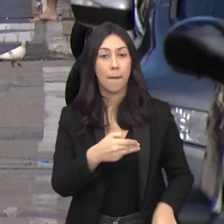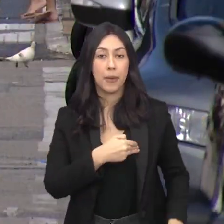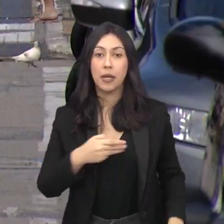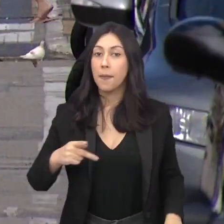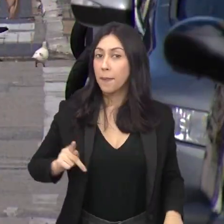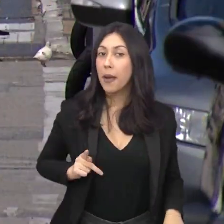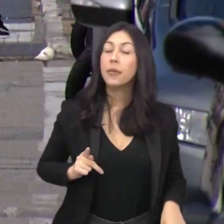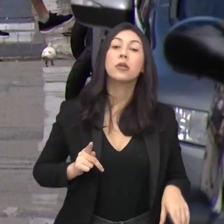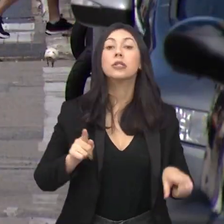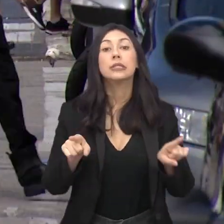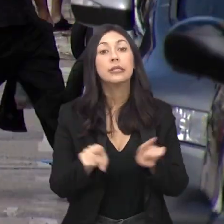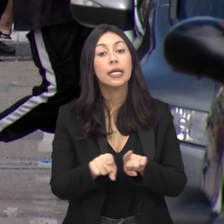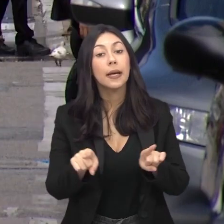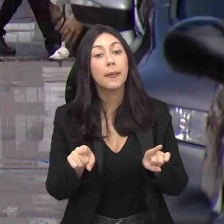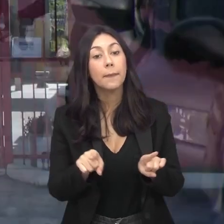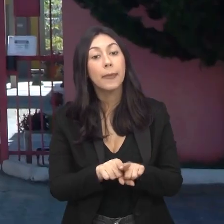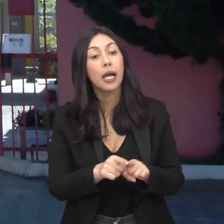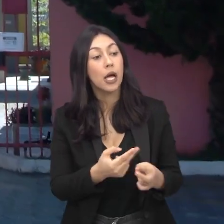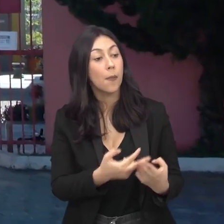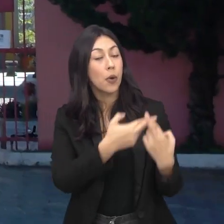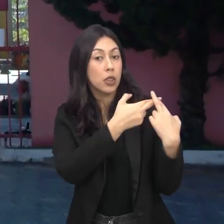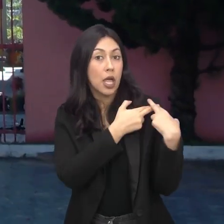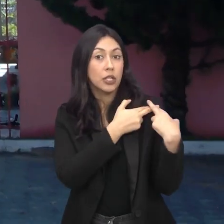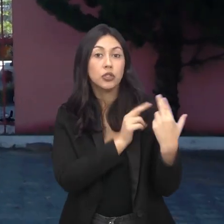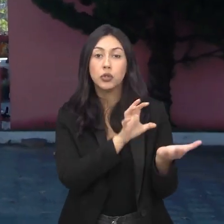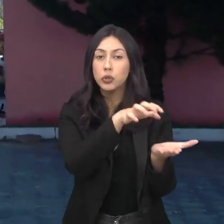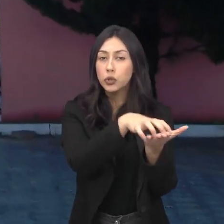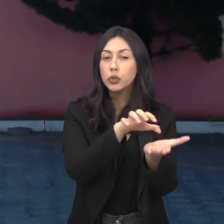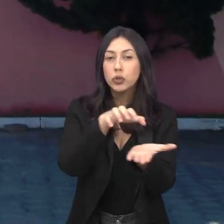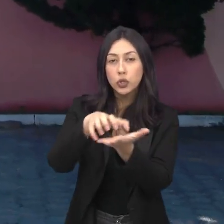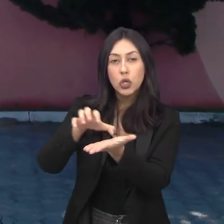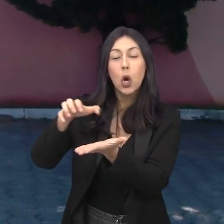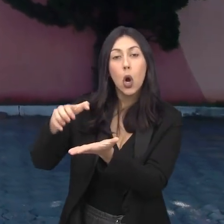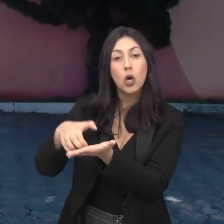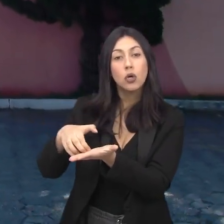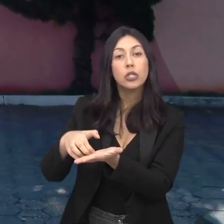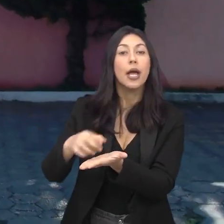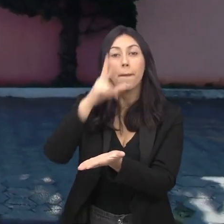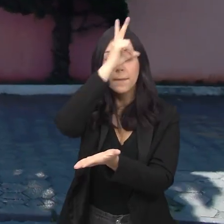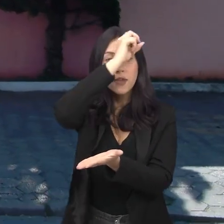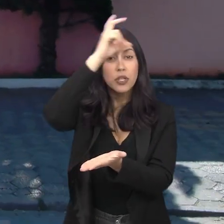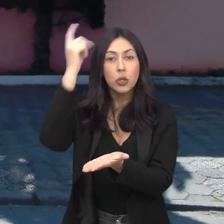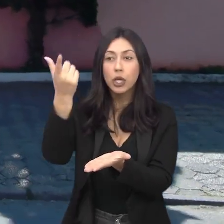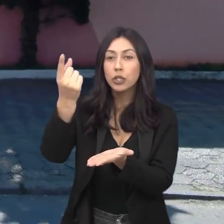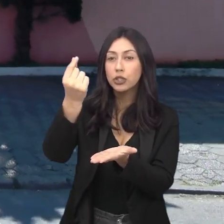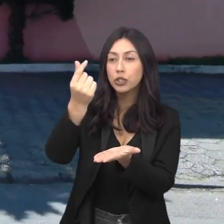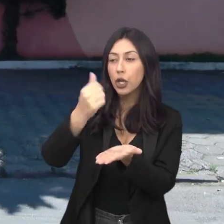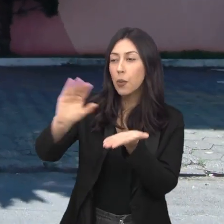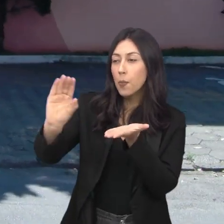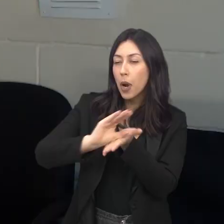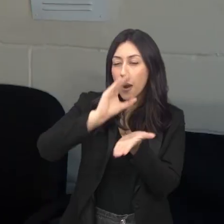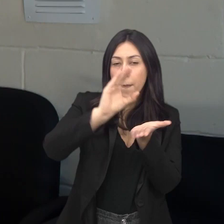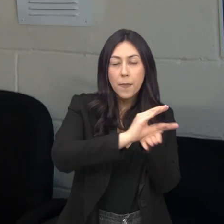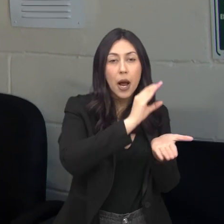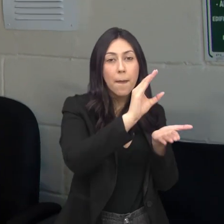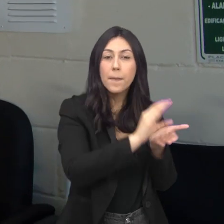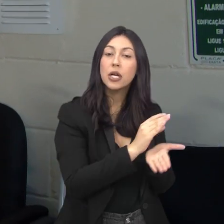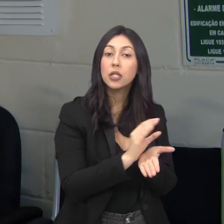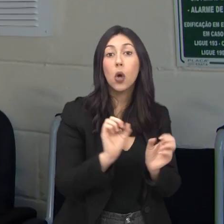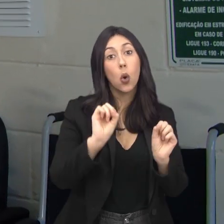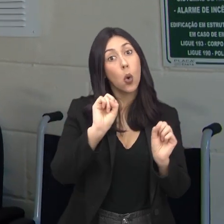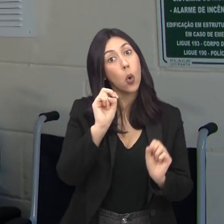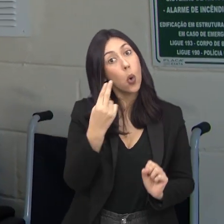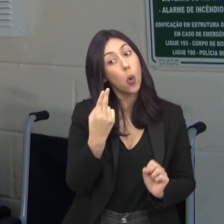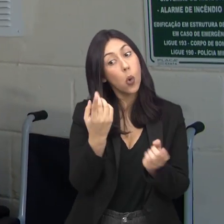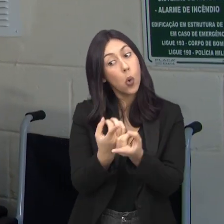vale também para entidades privadas sem fins lucrativos, que recebem recursos públicos direto do orçamento ou por meio